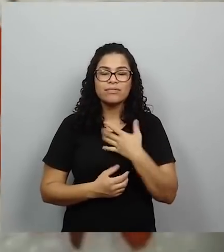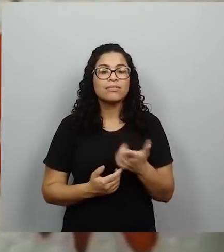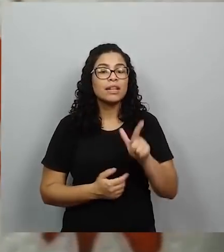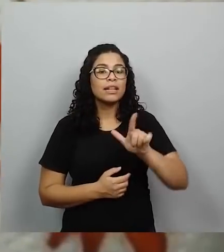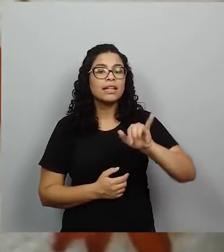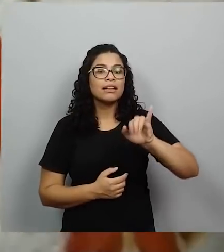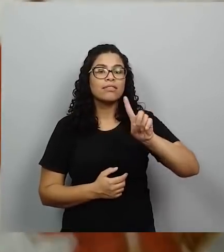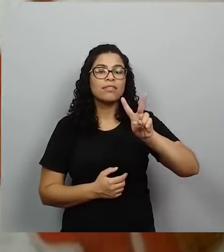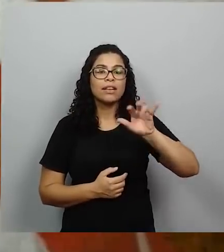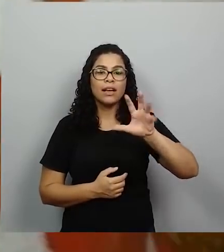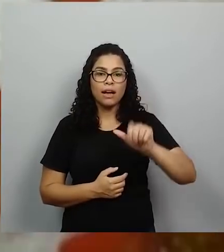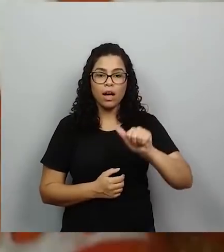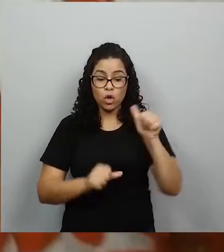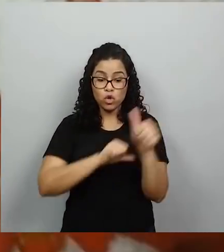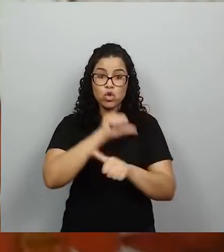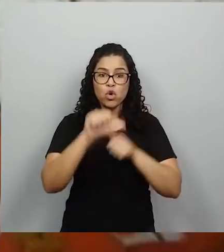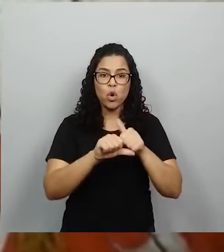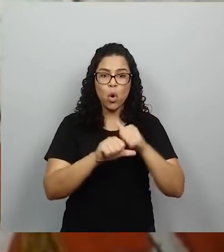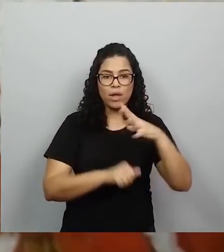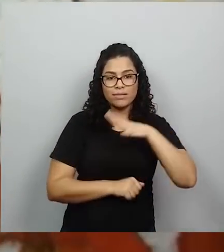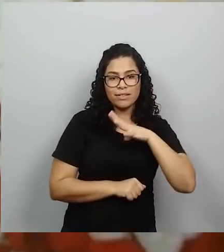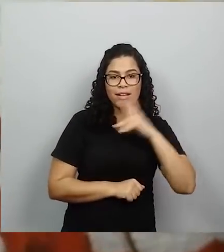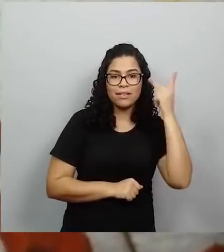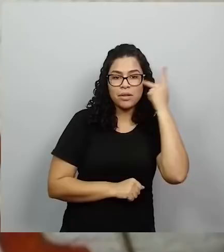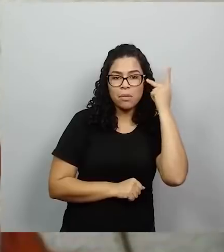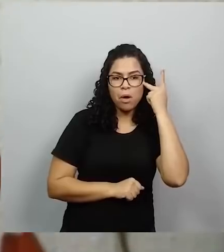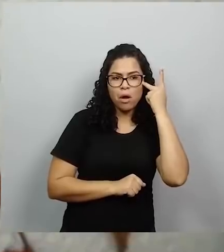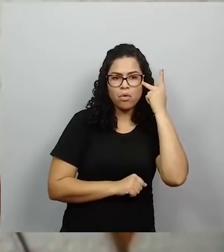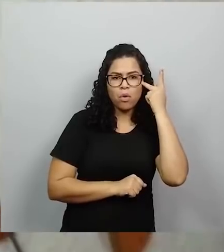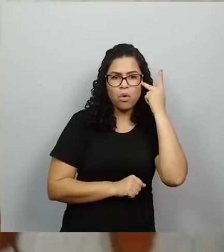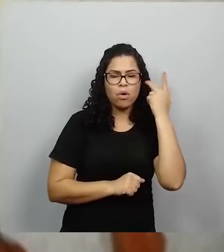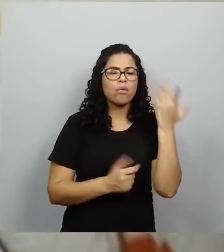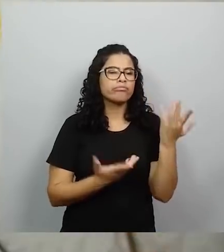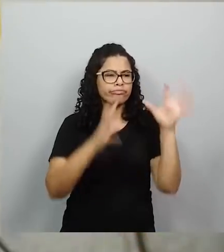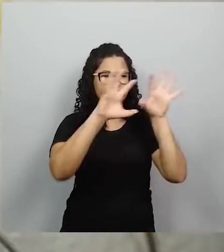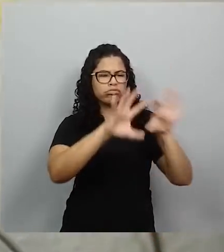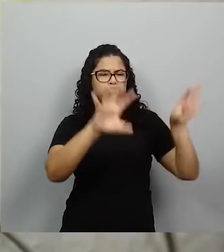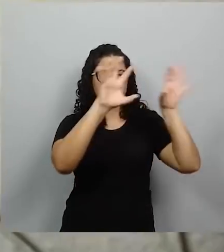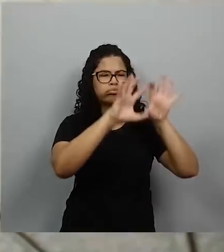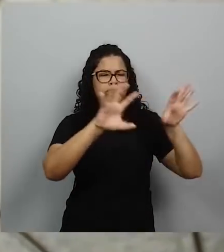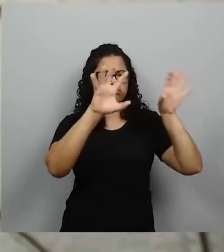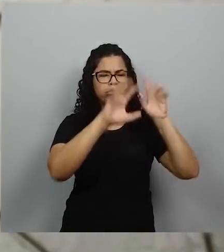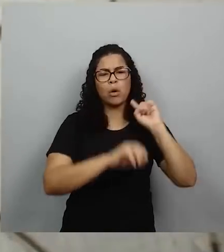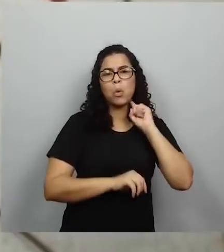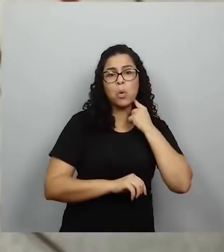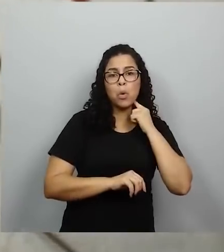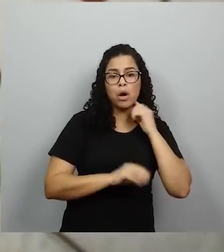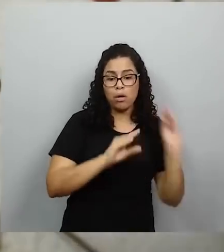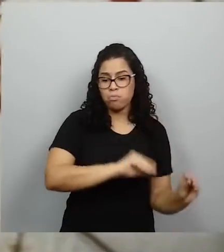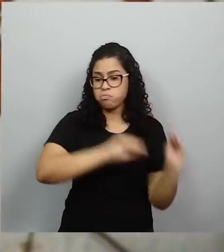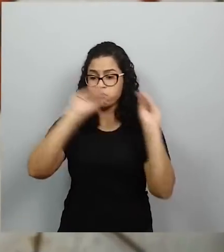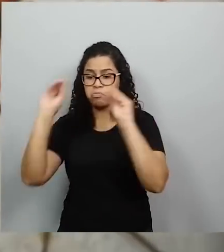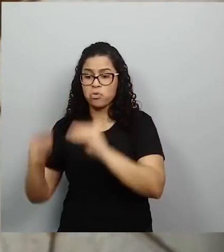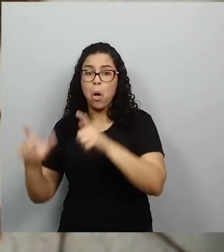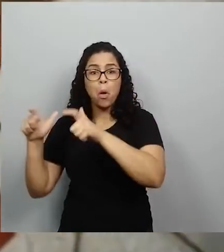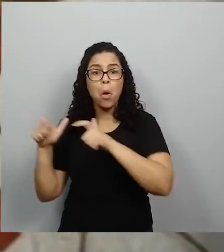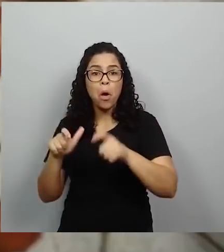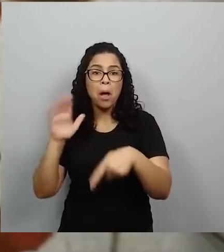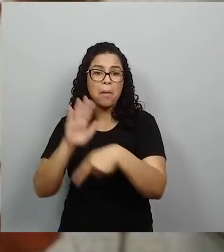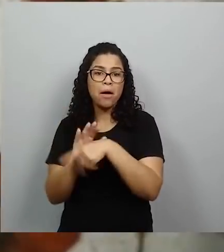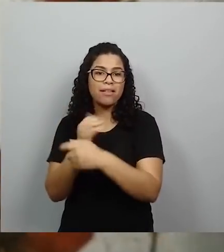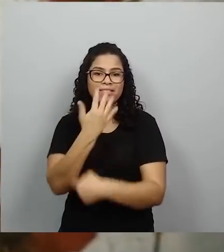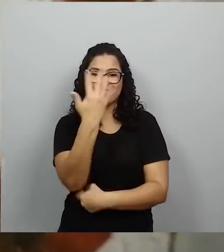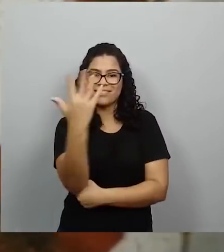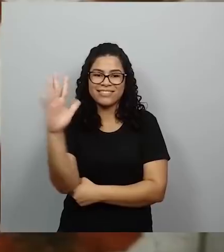Lívia trocou a cidade de São Paulo toda poluída para viver no meio da natureza. E olha